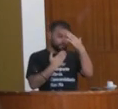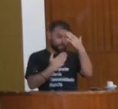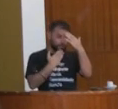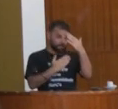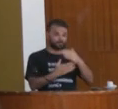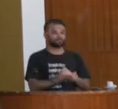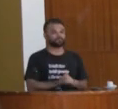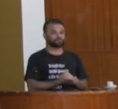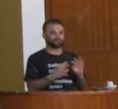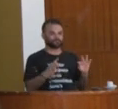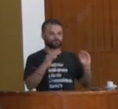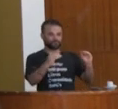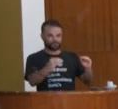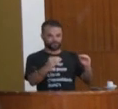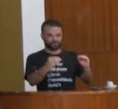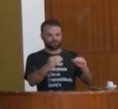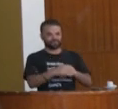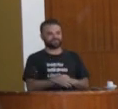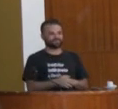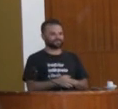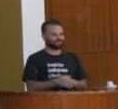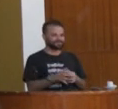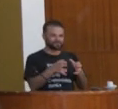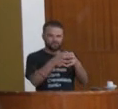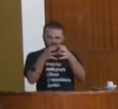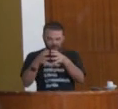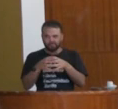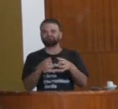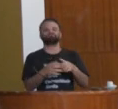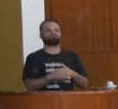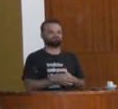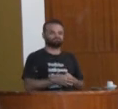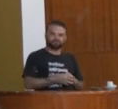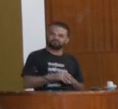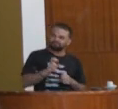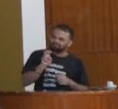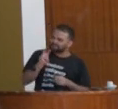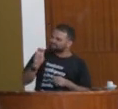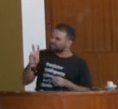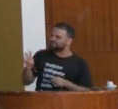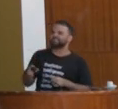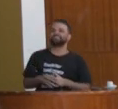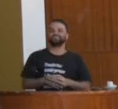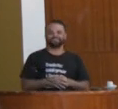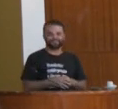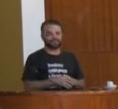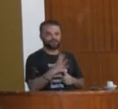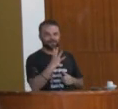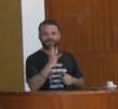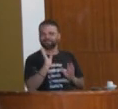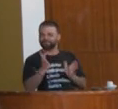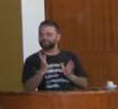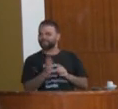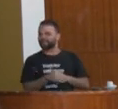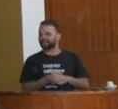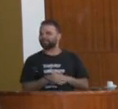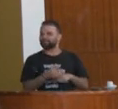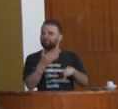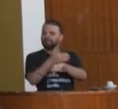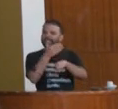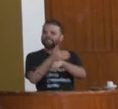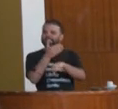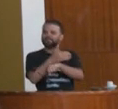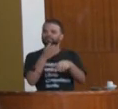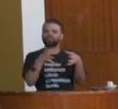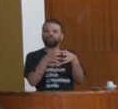para todos aqui das entidades. Eu estou vendo aqui algumas pessoas que fazem parte de entidades filantrópicas aqui de Volta Redonda, que